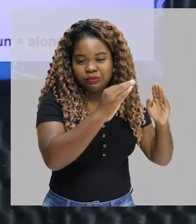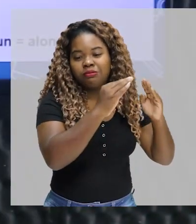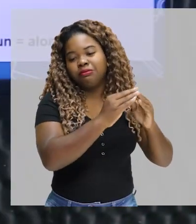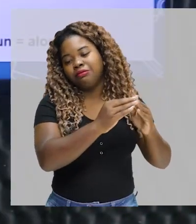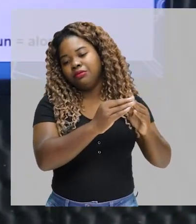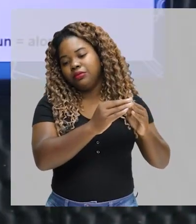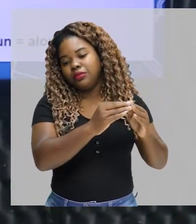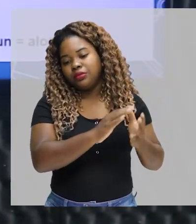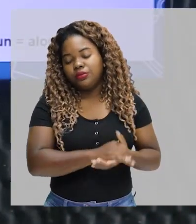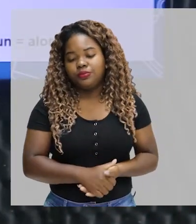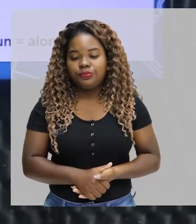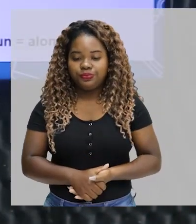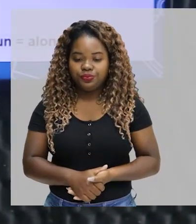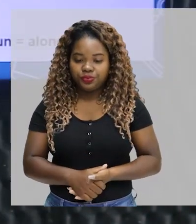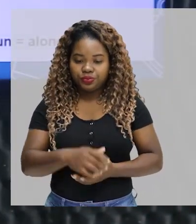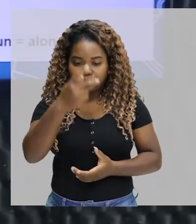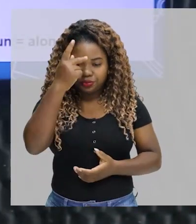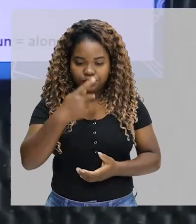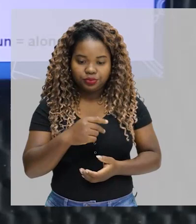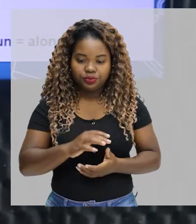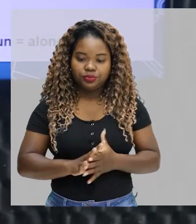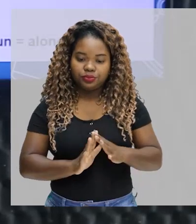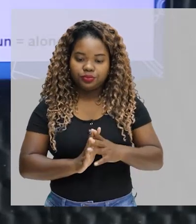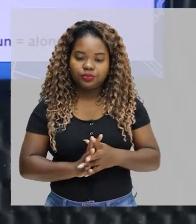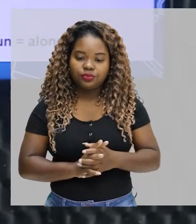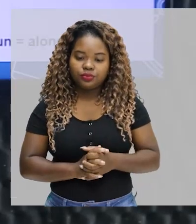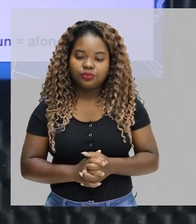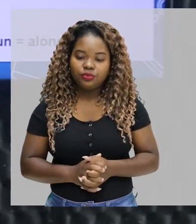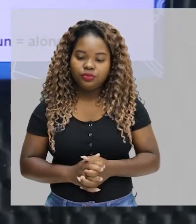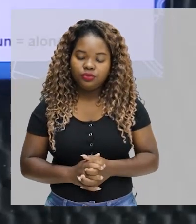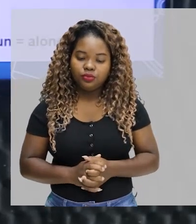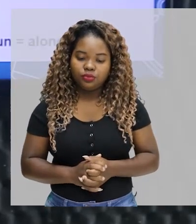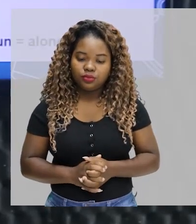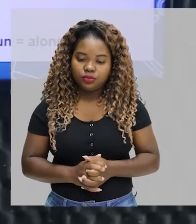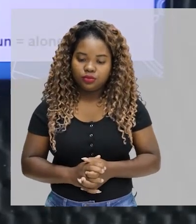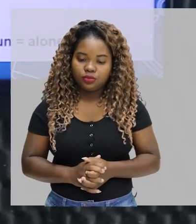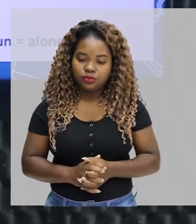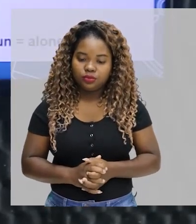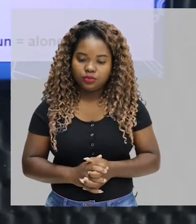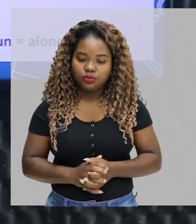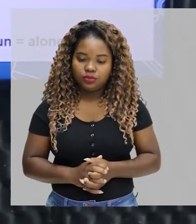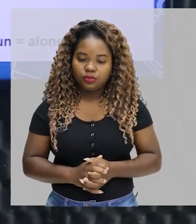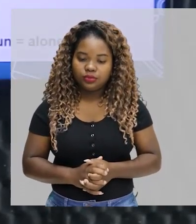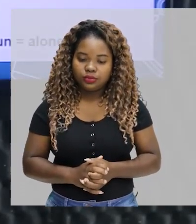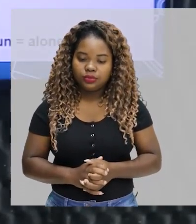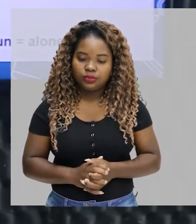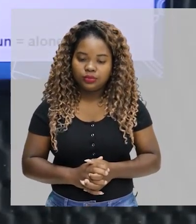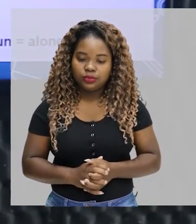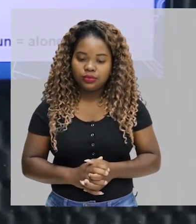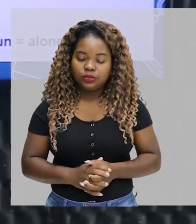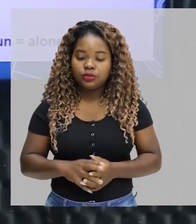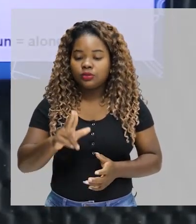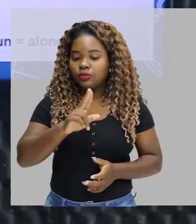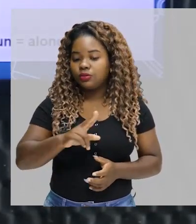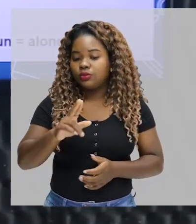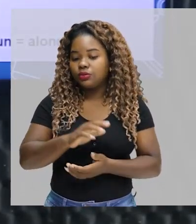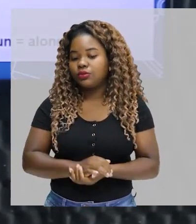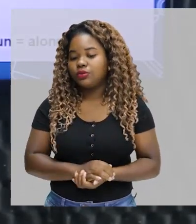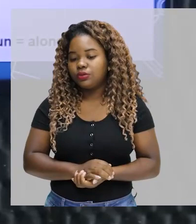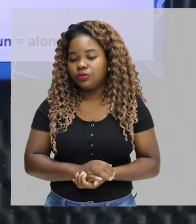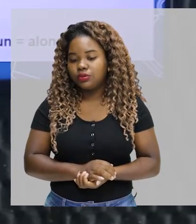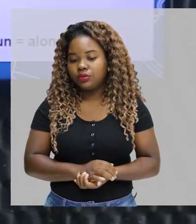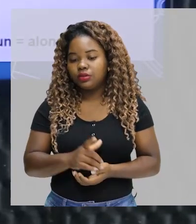eles próprios fizeram isso. She wrote the email by herself. Quando nós usamos o pronome reflexivo